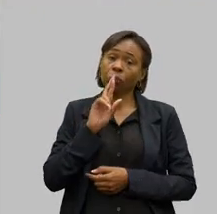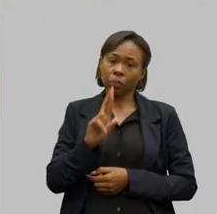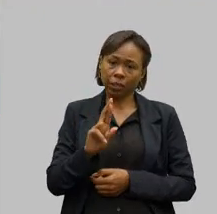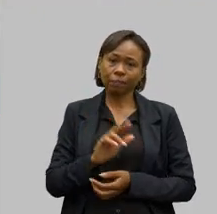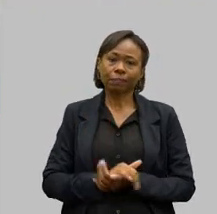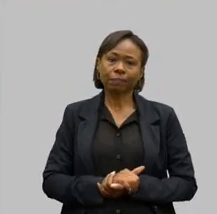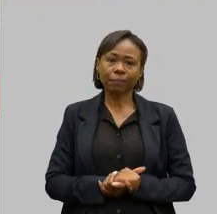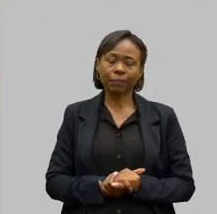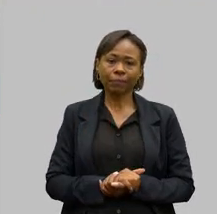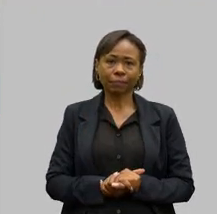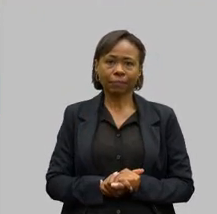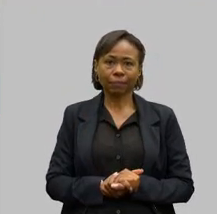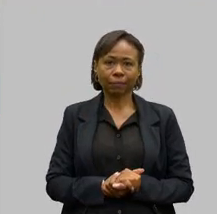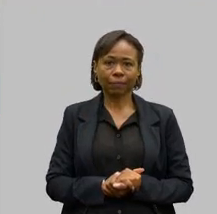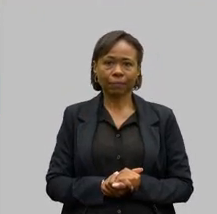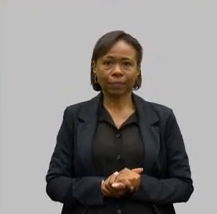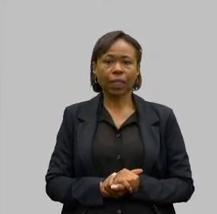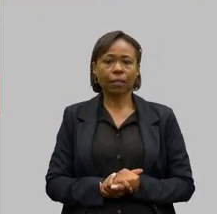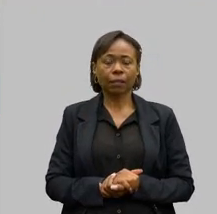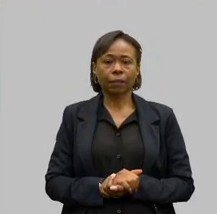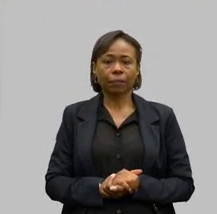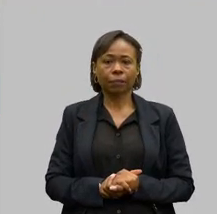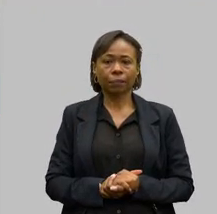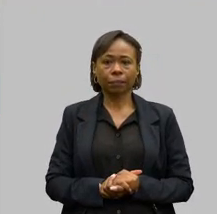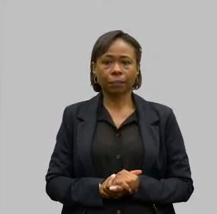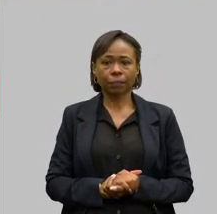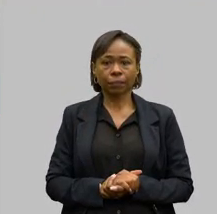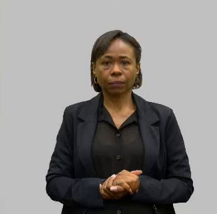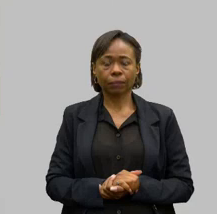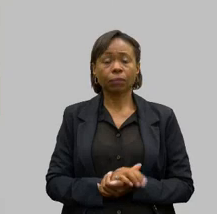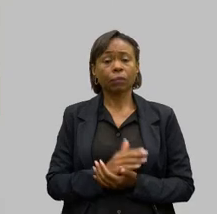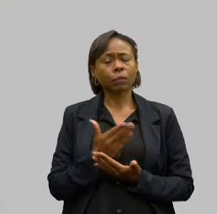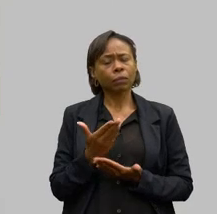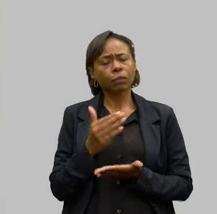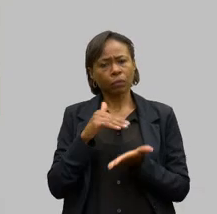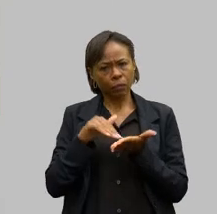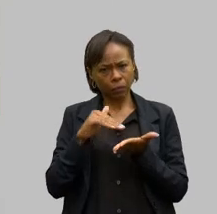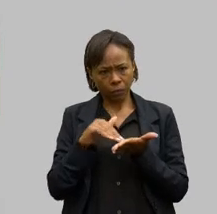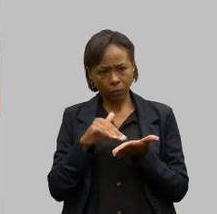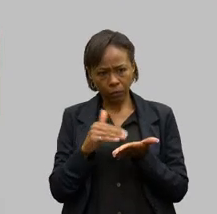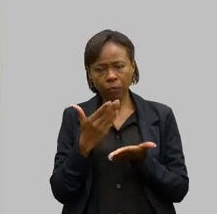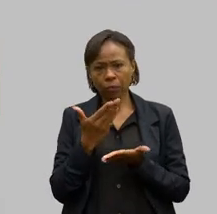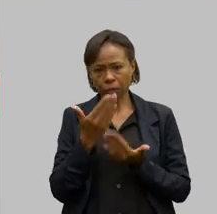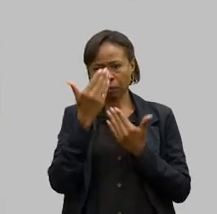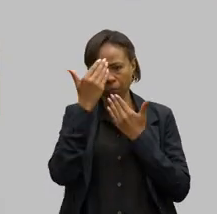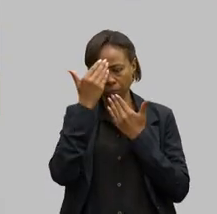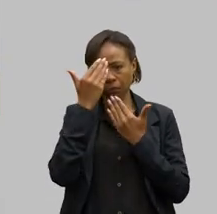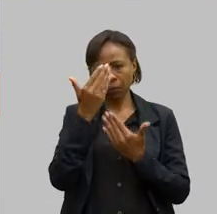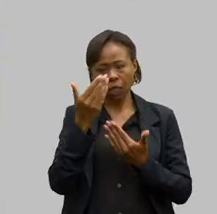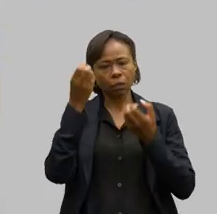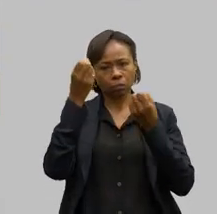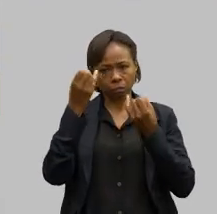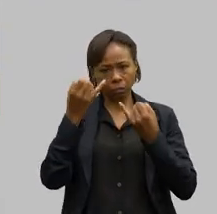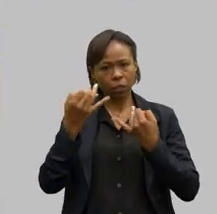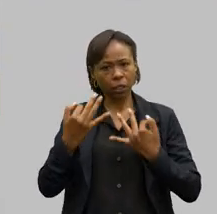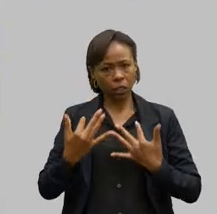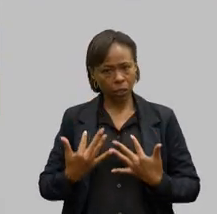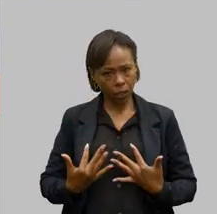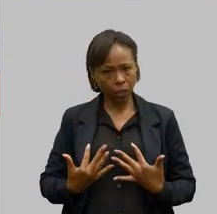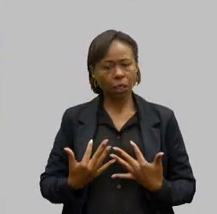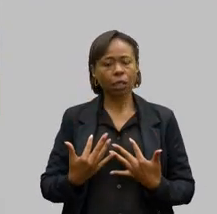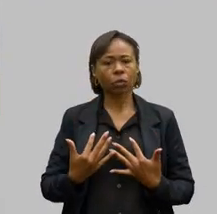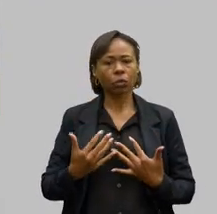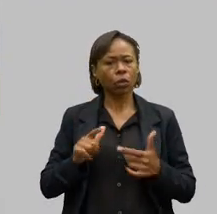Réplica, deputado. Sim, senhora presidente. Secretário, agradeço o esclarecimento e o posicionamento de vossa